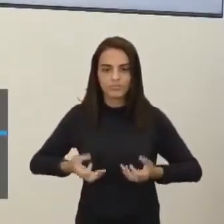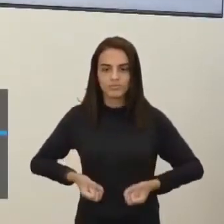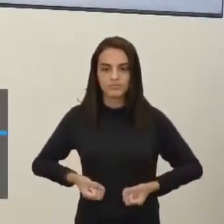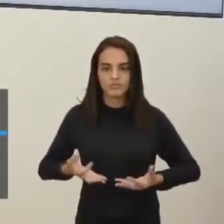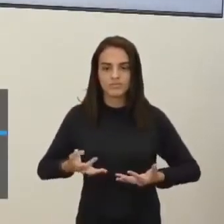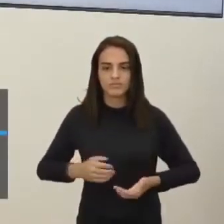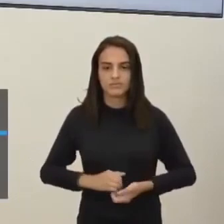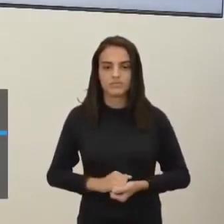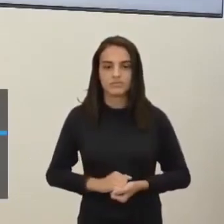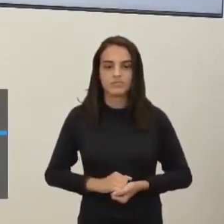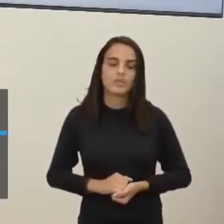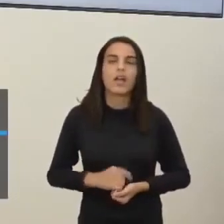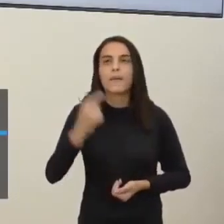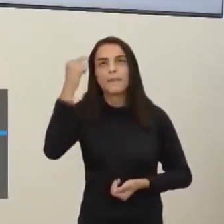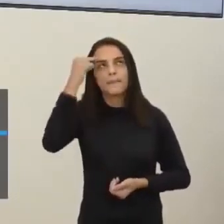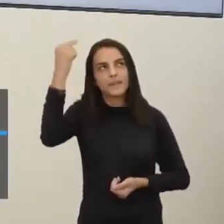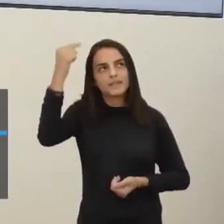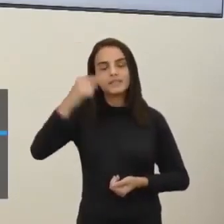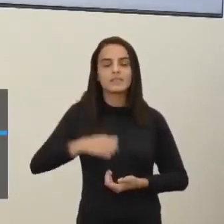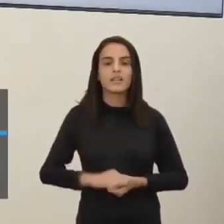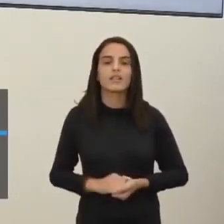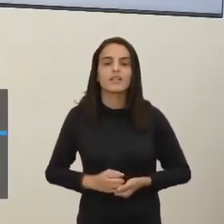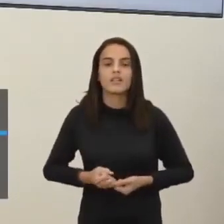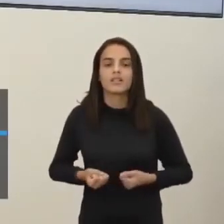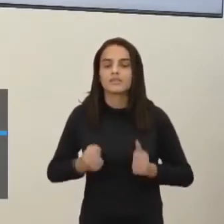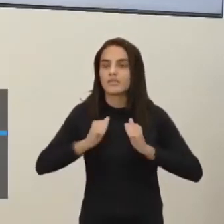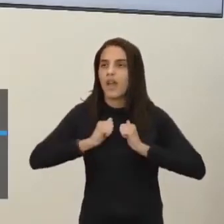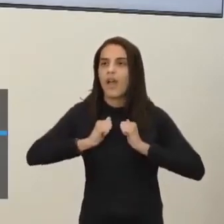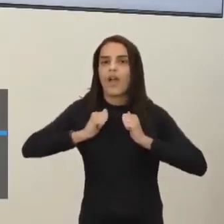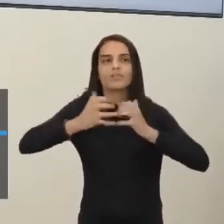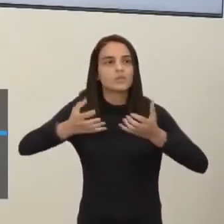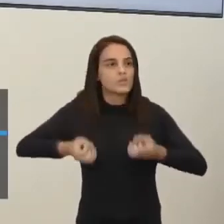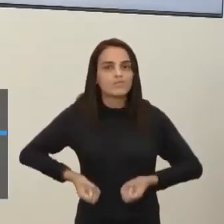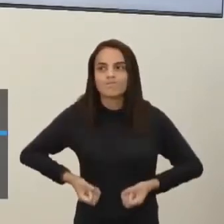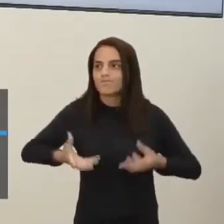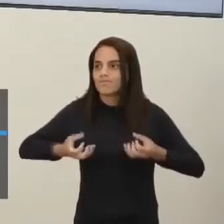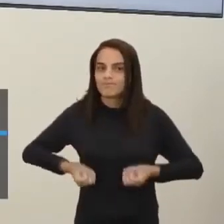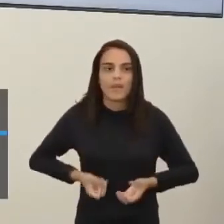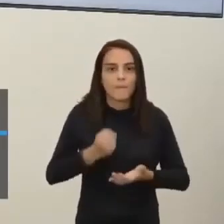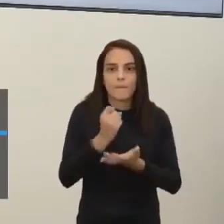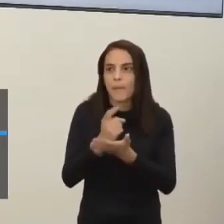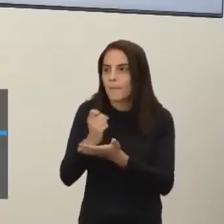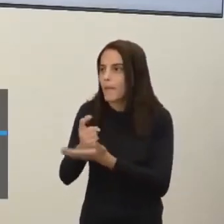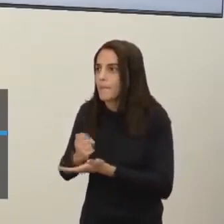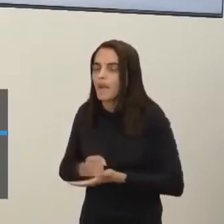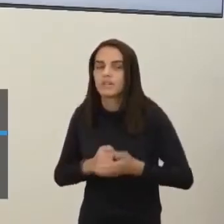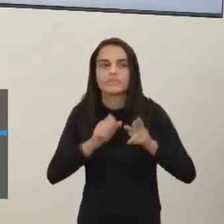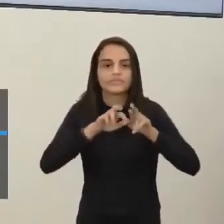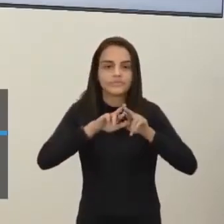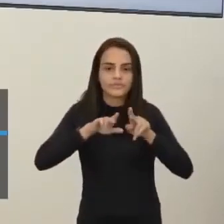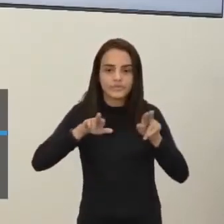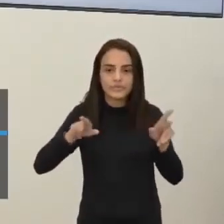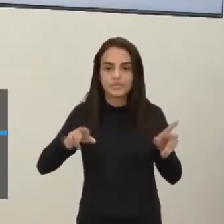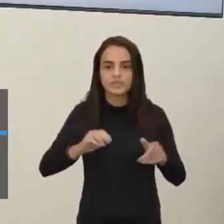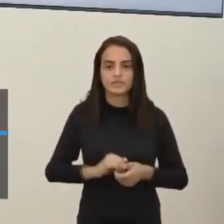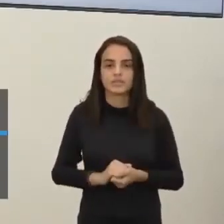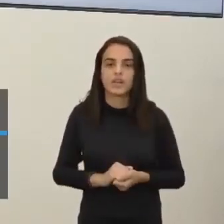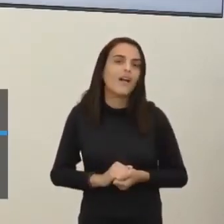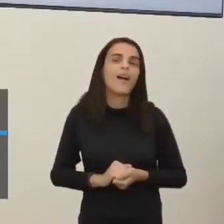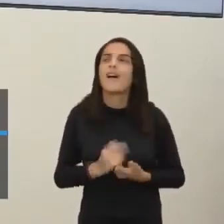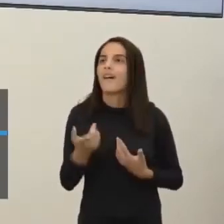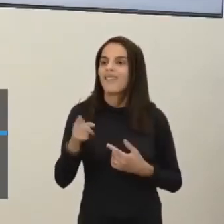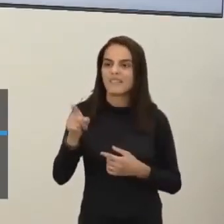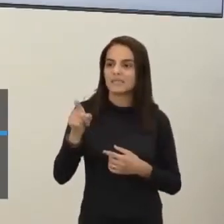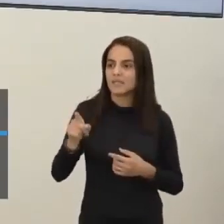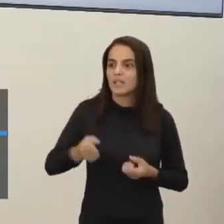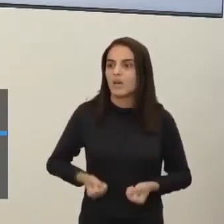material, em vez de a gente pensar nesse ato de consumir as coisas como se elas fossem